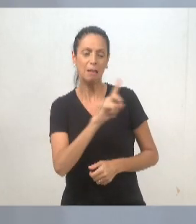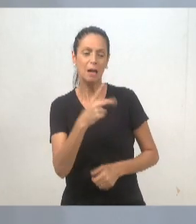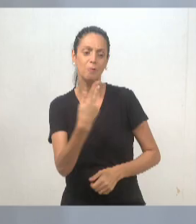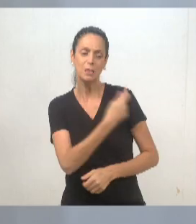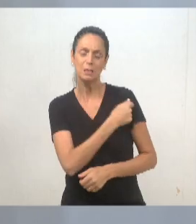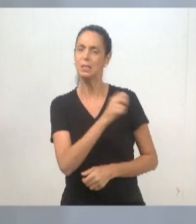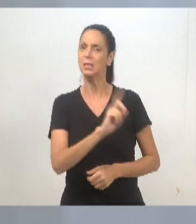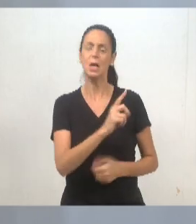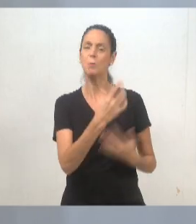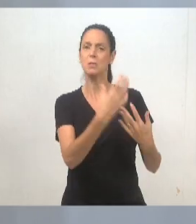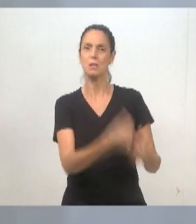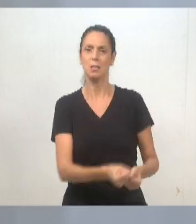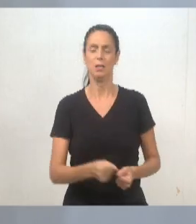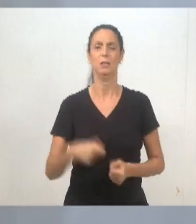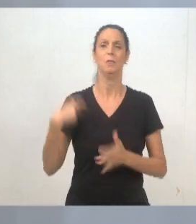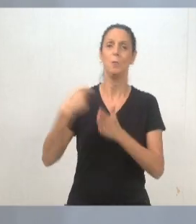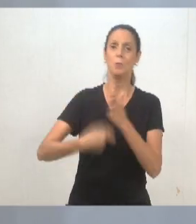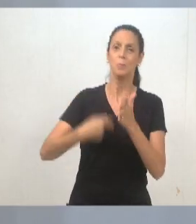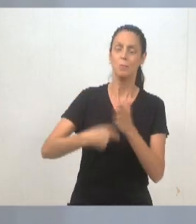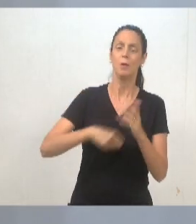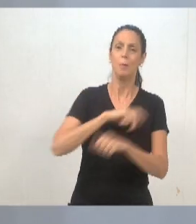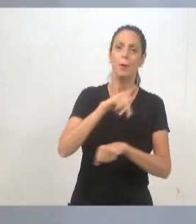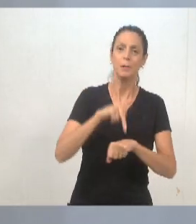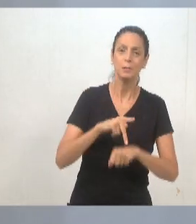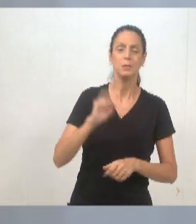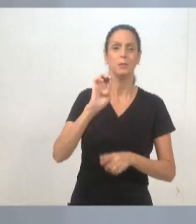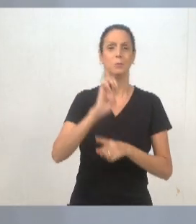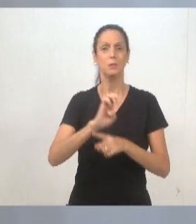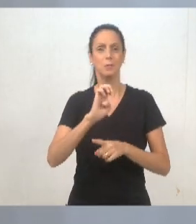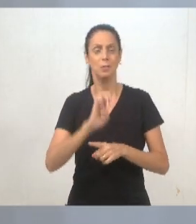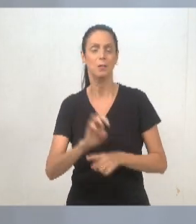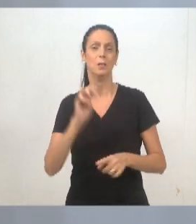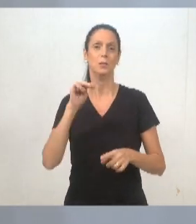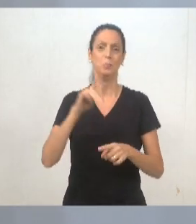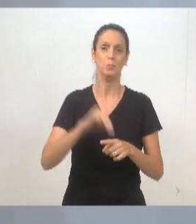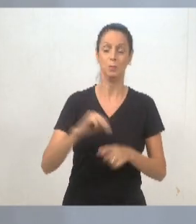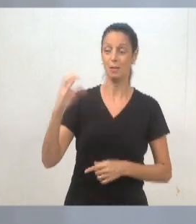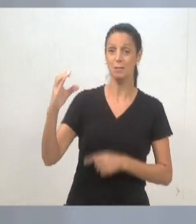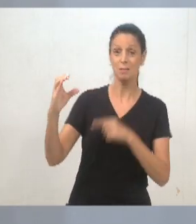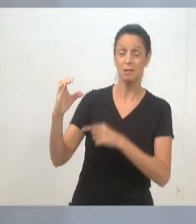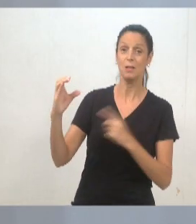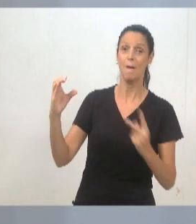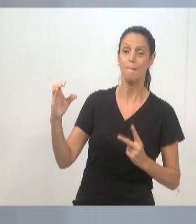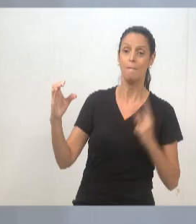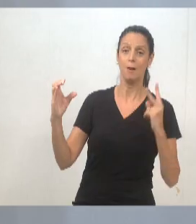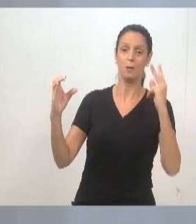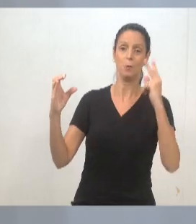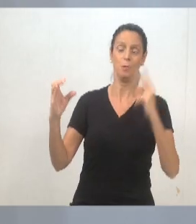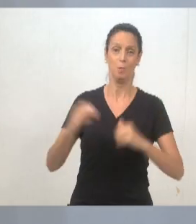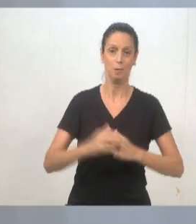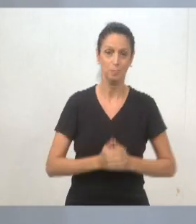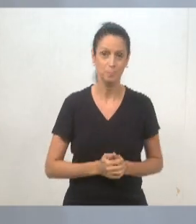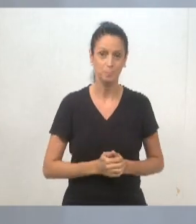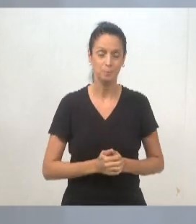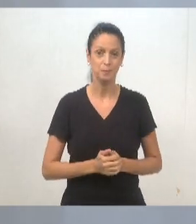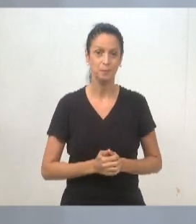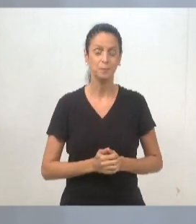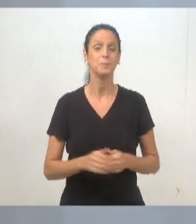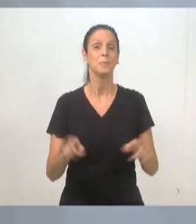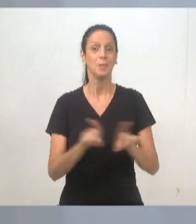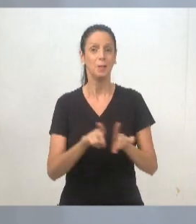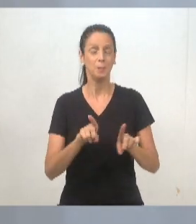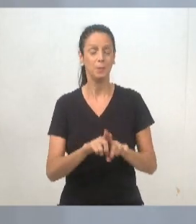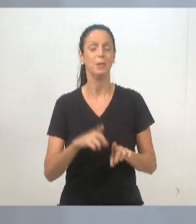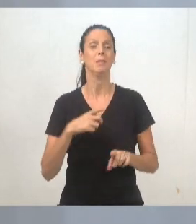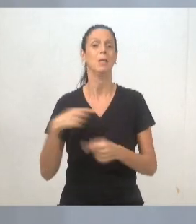por um país, por um estado, por um município, onde a ciência seja valorizada, onde seja pautada por